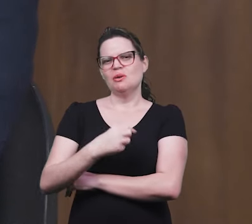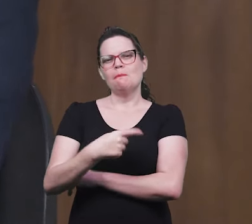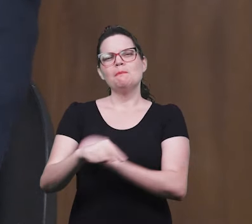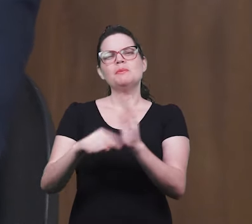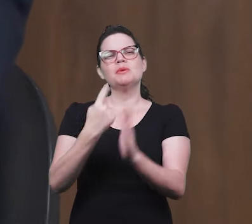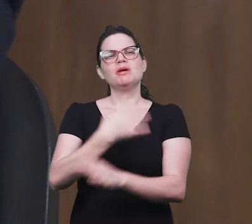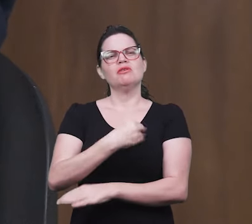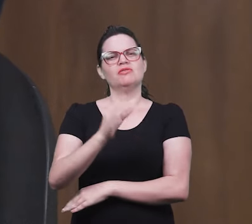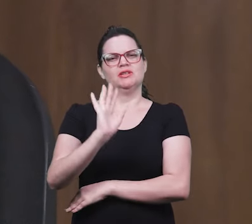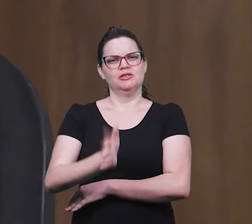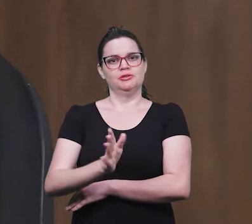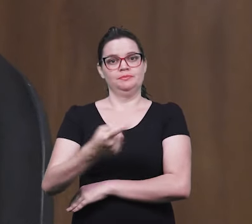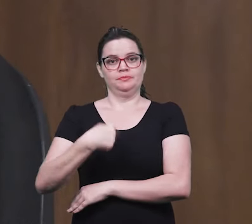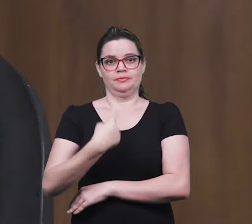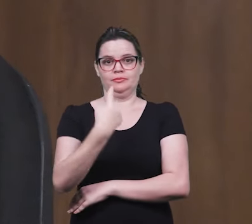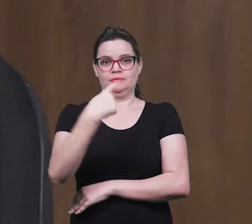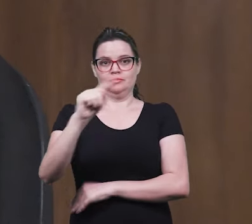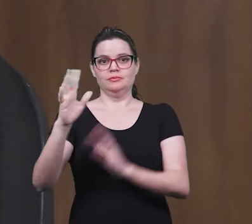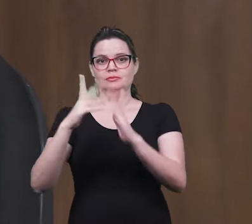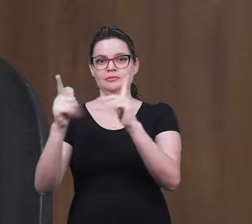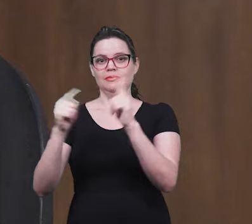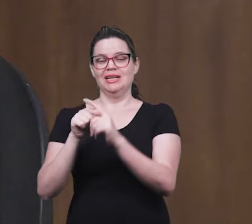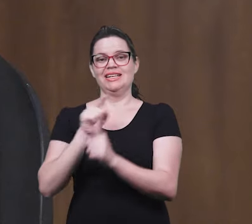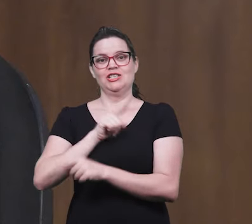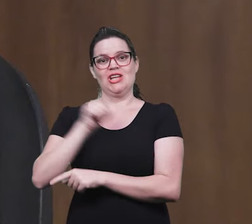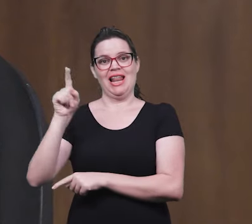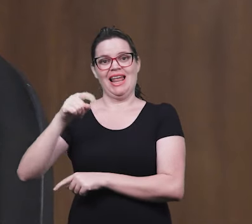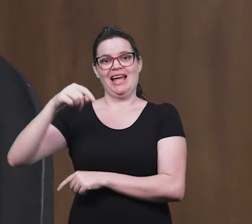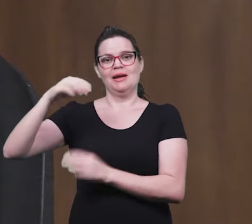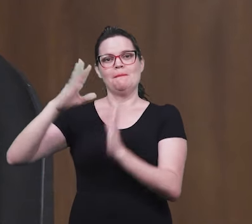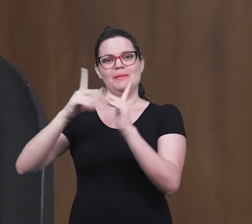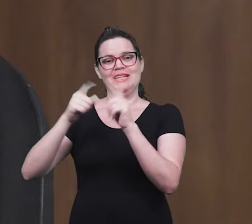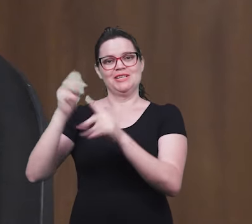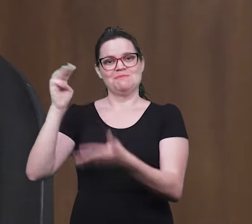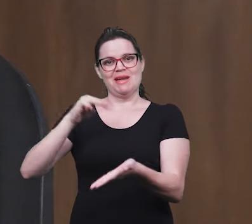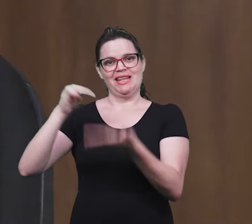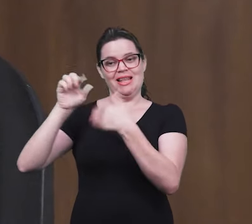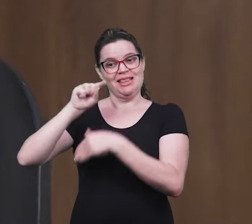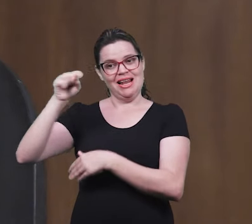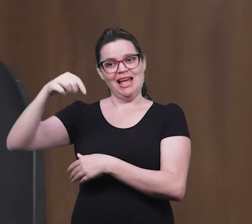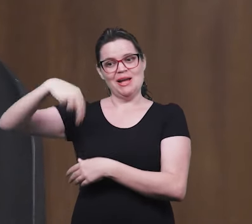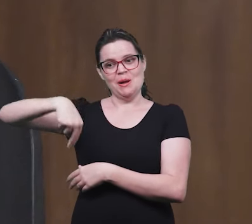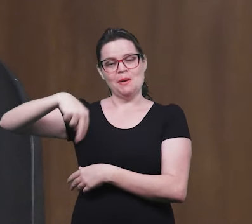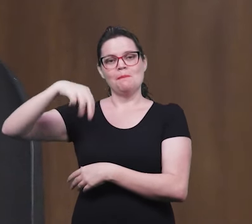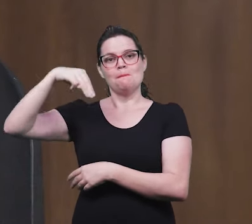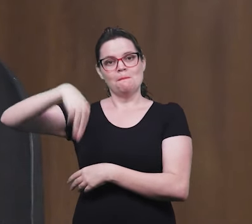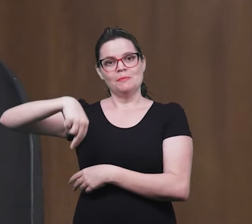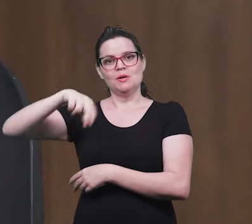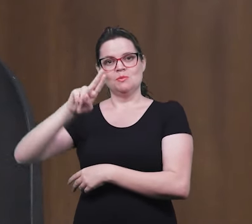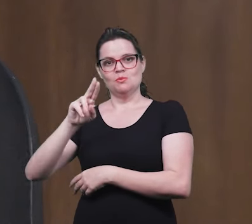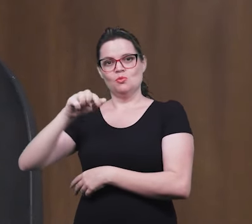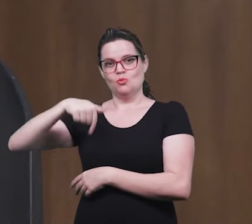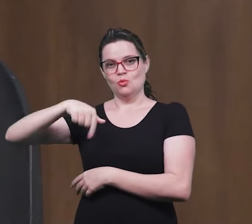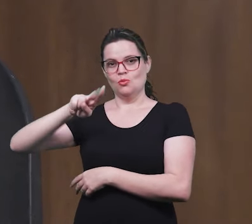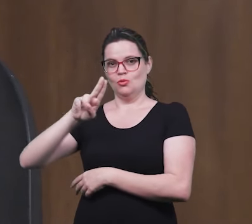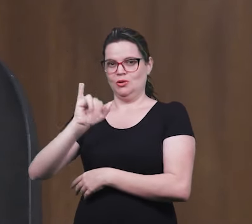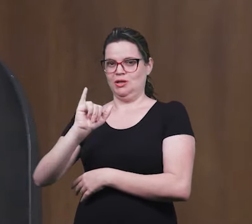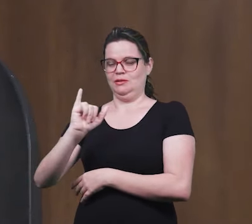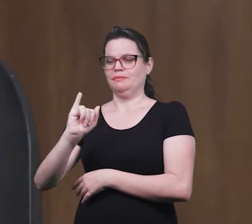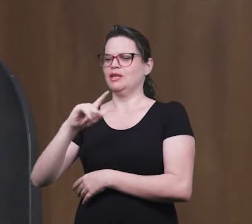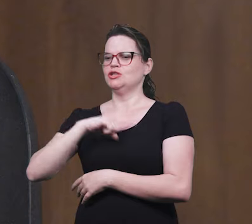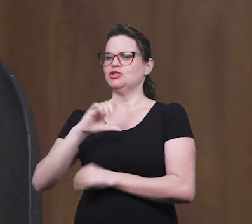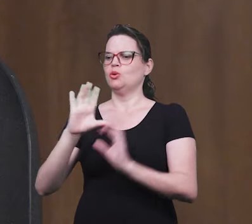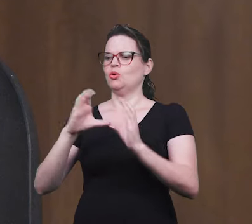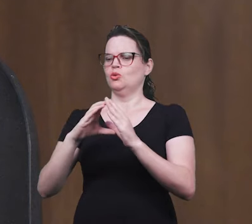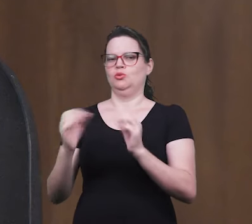tal. Eu fui consagrar o templo em Muqui, nosso, primeiro templo em Muqui. E tinha um grupo de jovens, e dois jovens disseram o